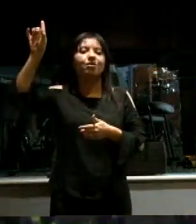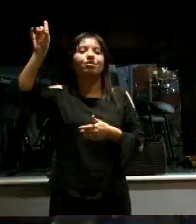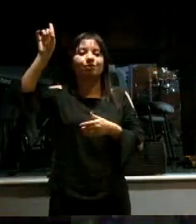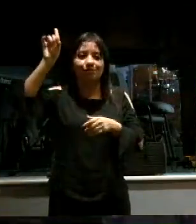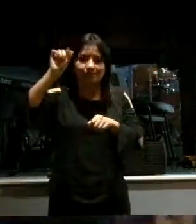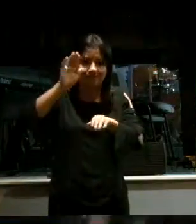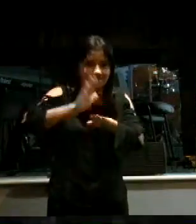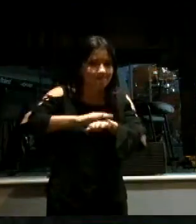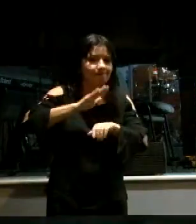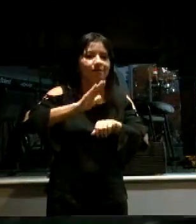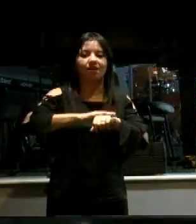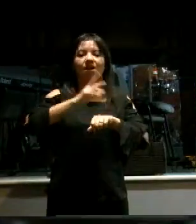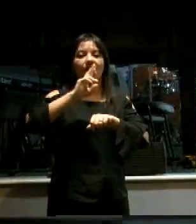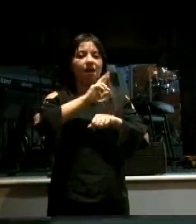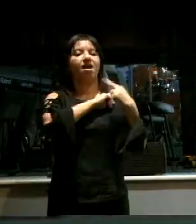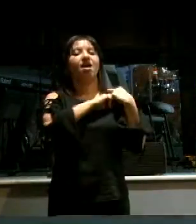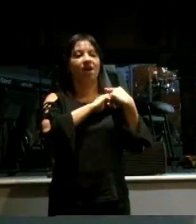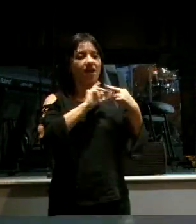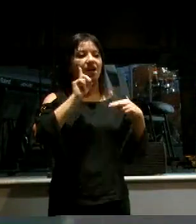se não fizer,